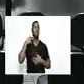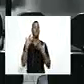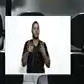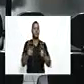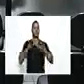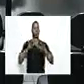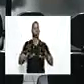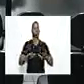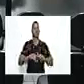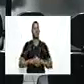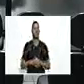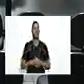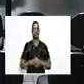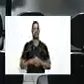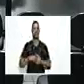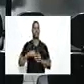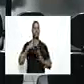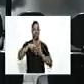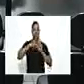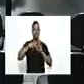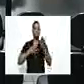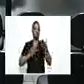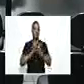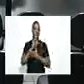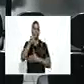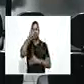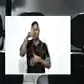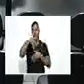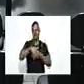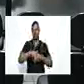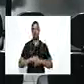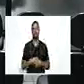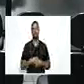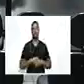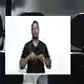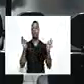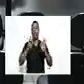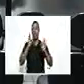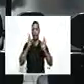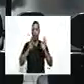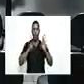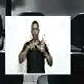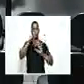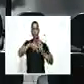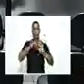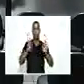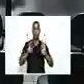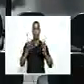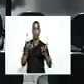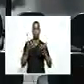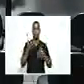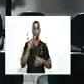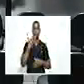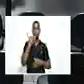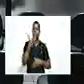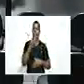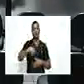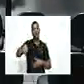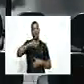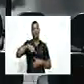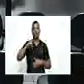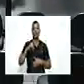permaneça Como estão projeto aprovado em primeira votação não tendo mais projeto no segundo expediente e eu queria pedir compreensão dos